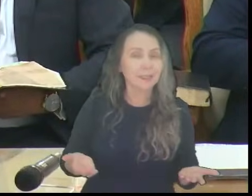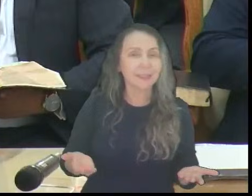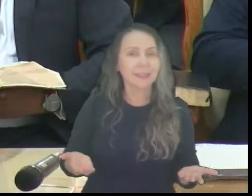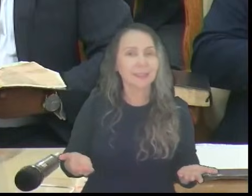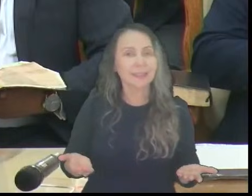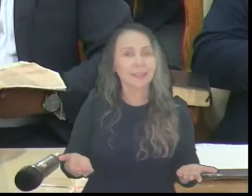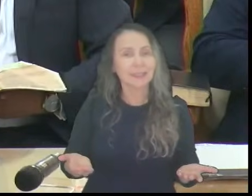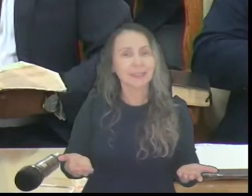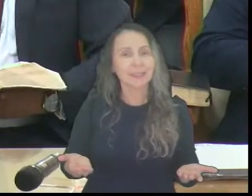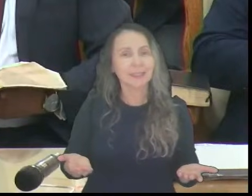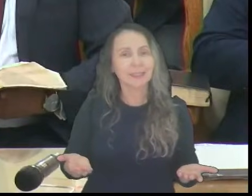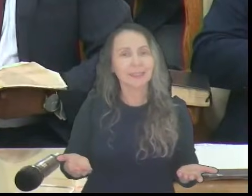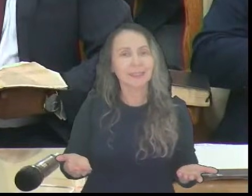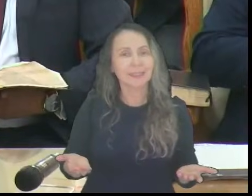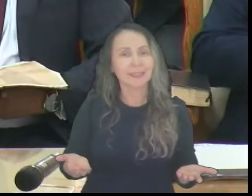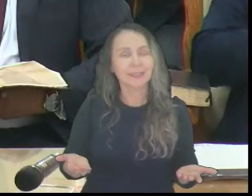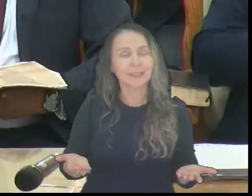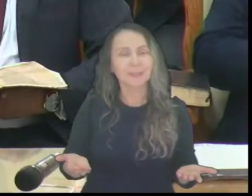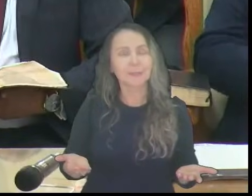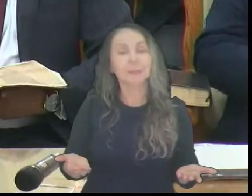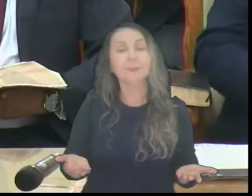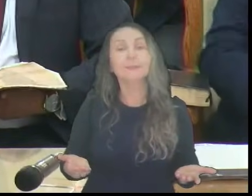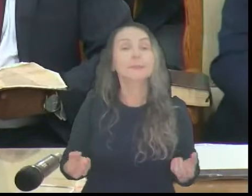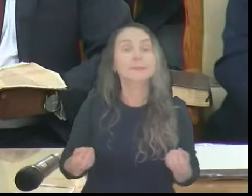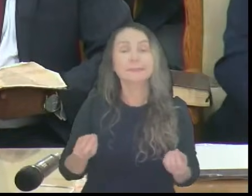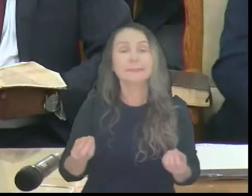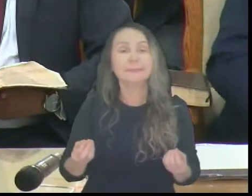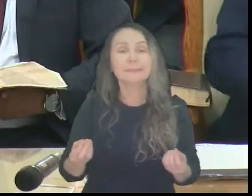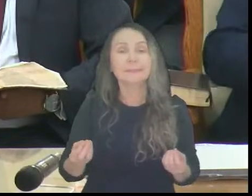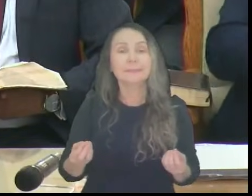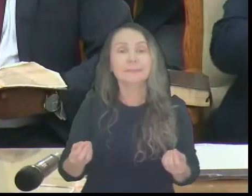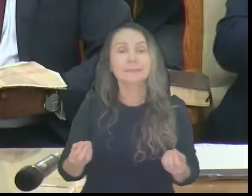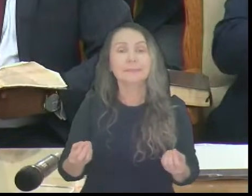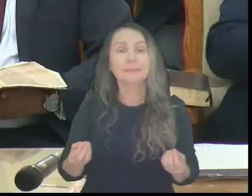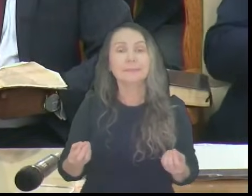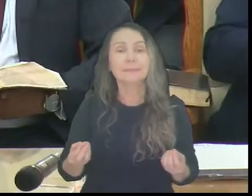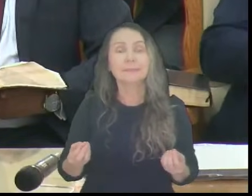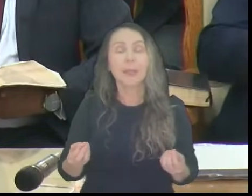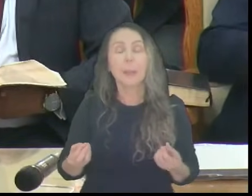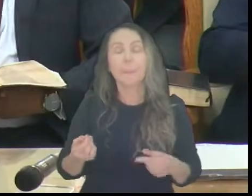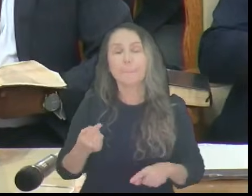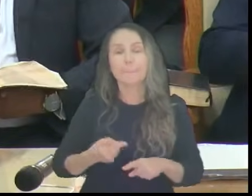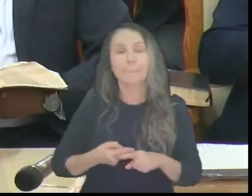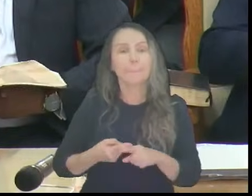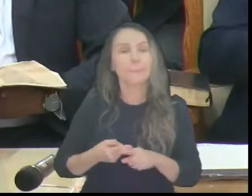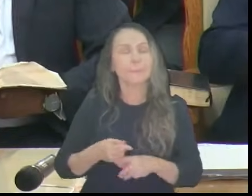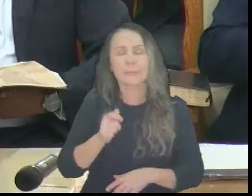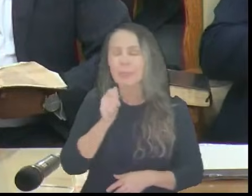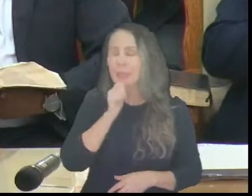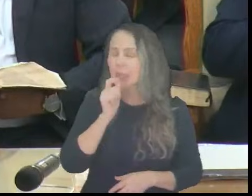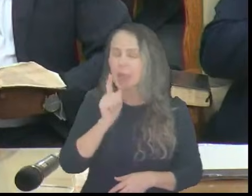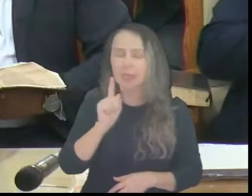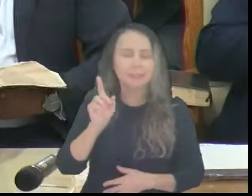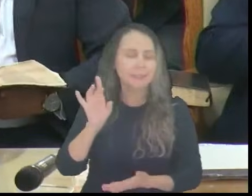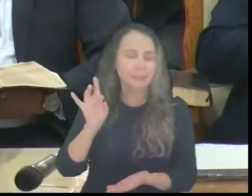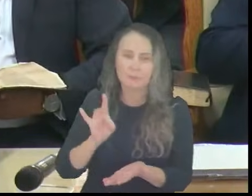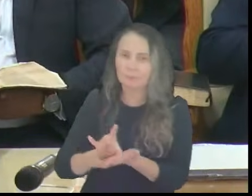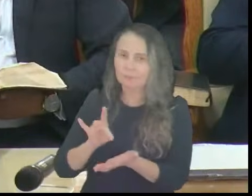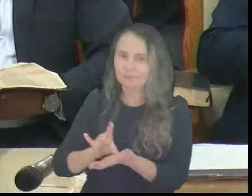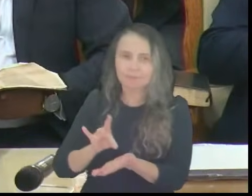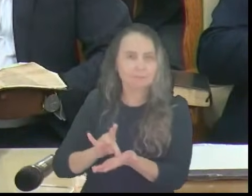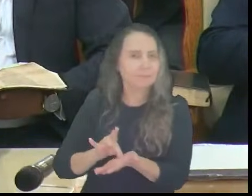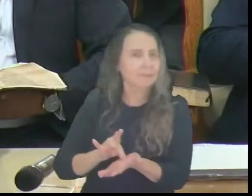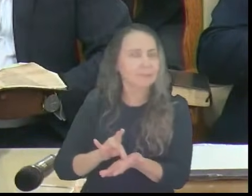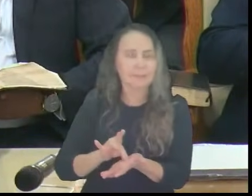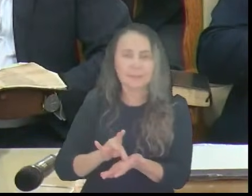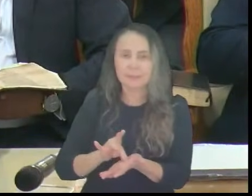Por uma questão quê? Que a igreja não era reconhecida, não tinha licença para construir.